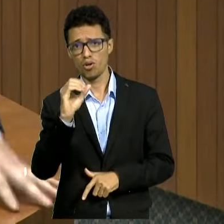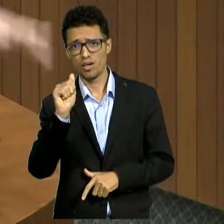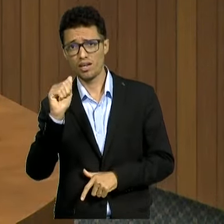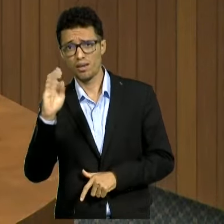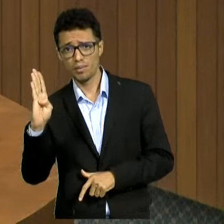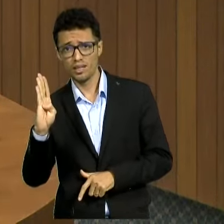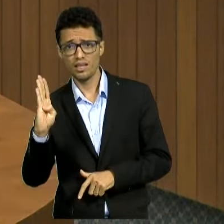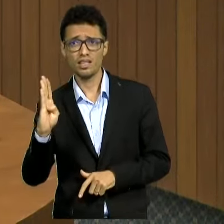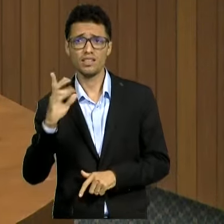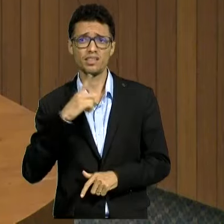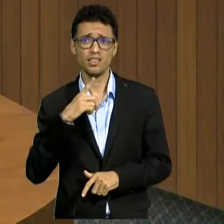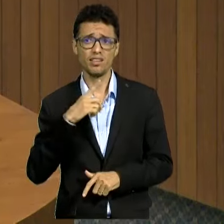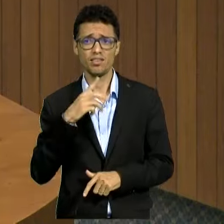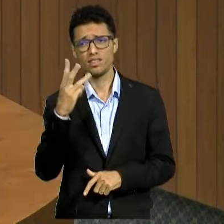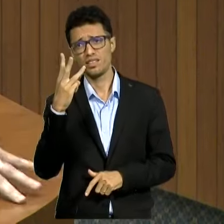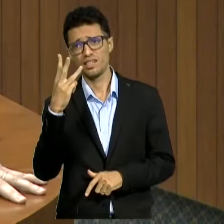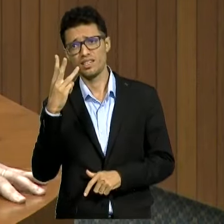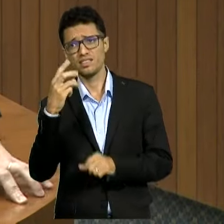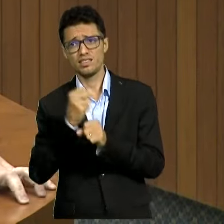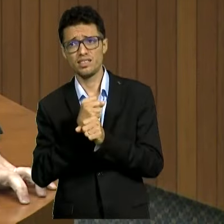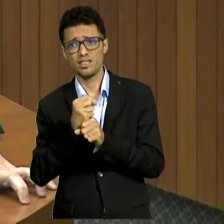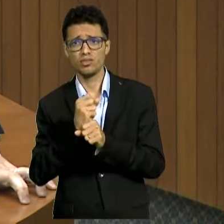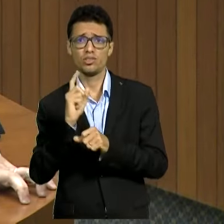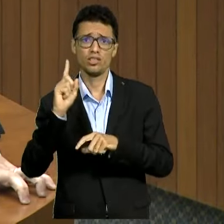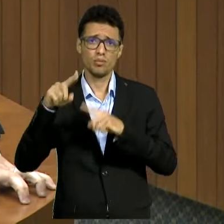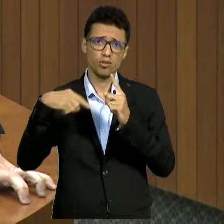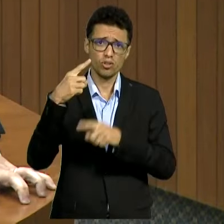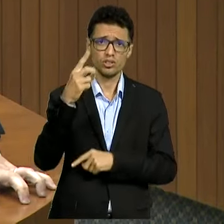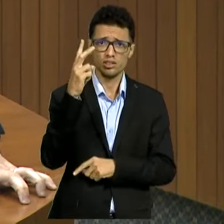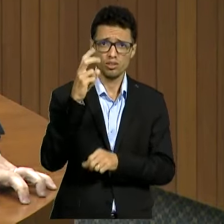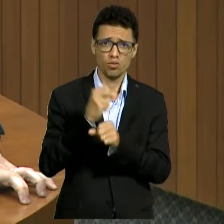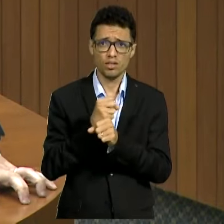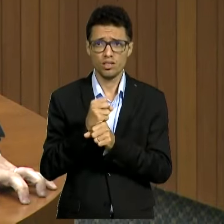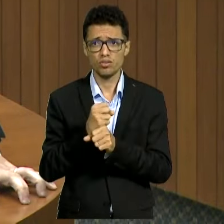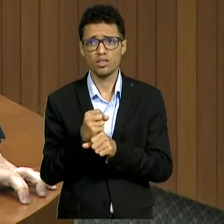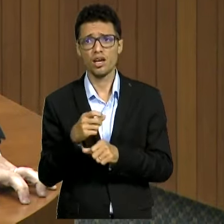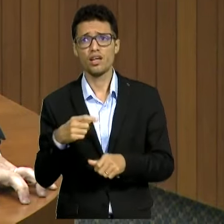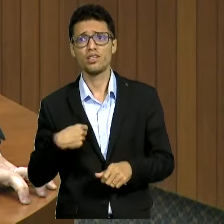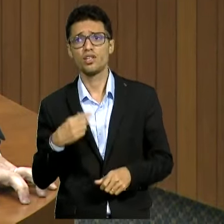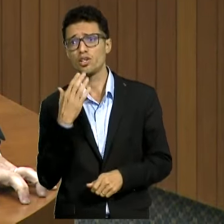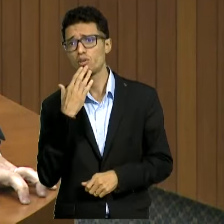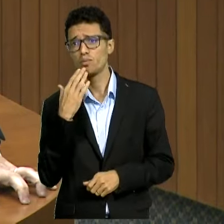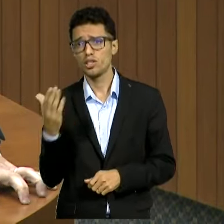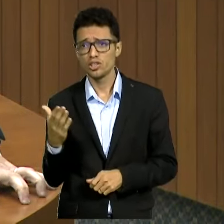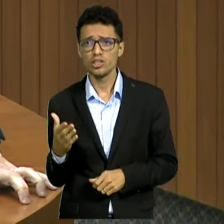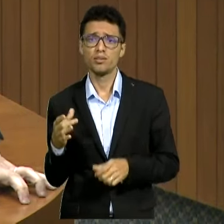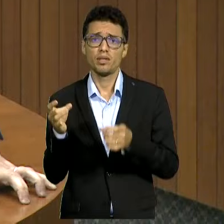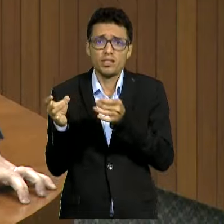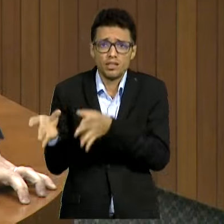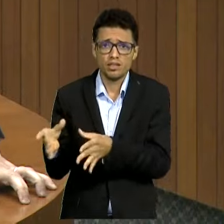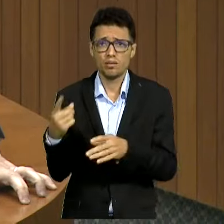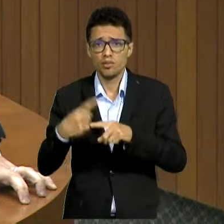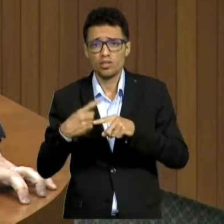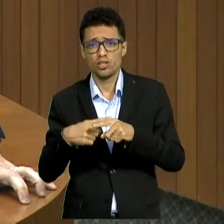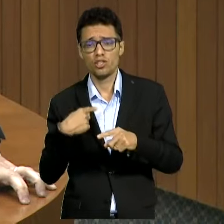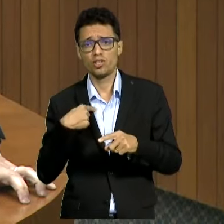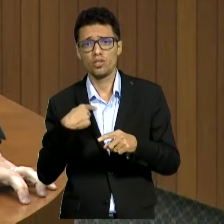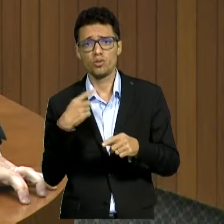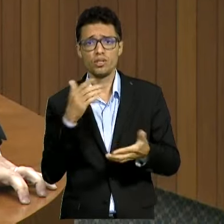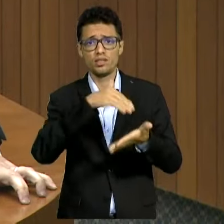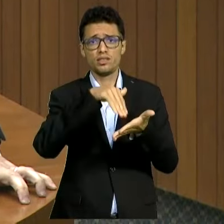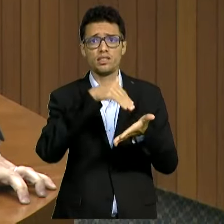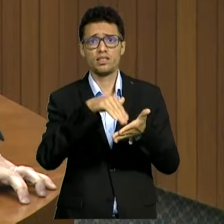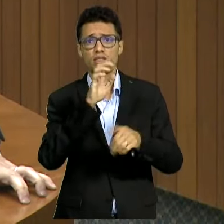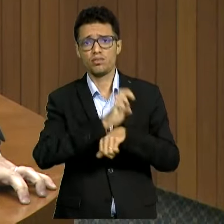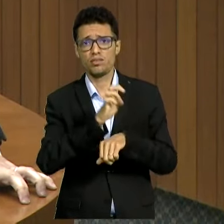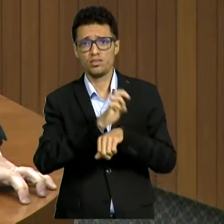OAB, 3 anos no primeiro mandato e o segundo, eu fui obrigado a renunciar para assumir o cargo de secretário de Estado. Eu jamais